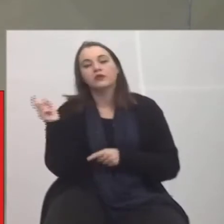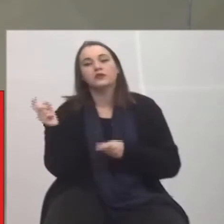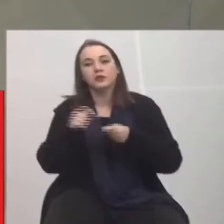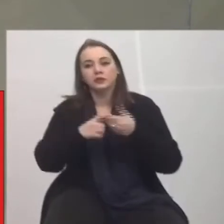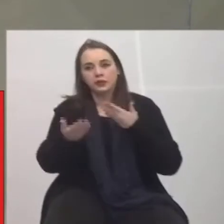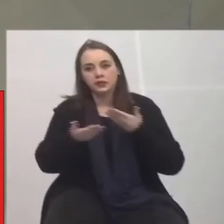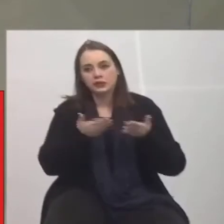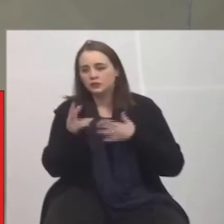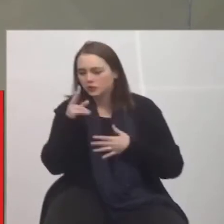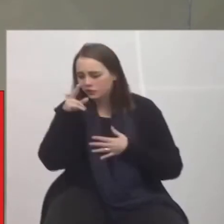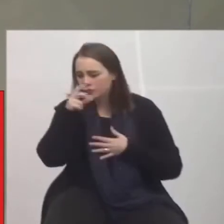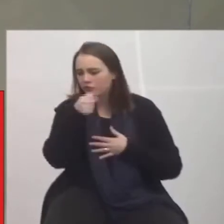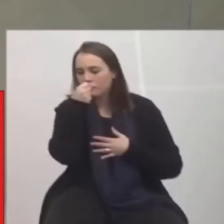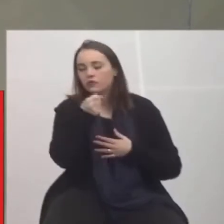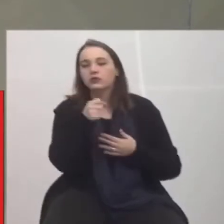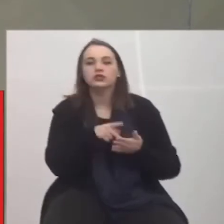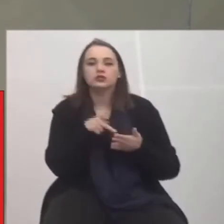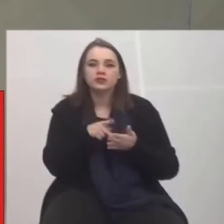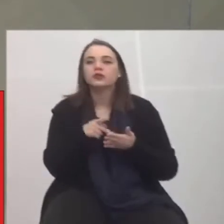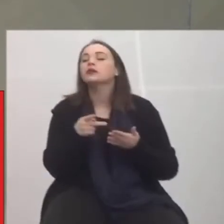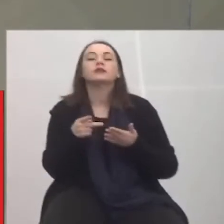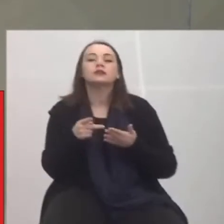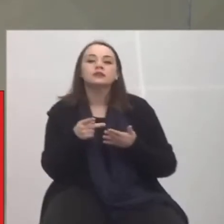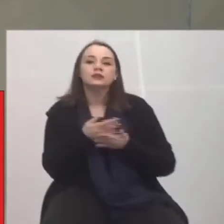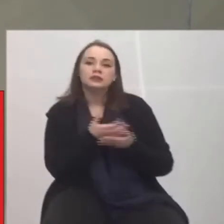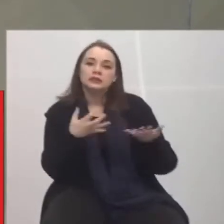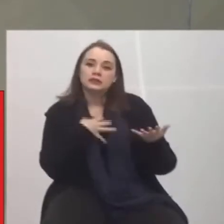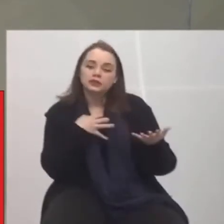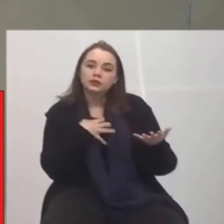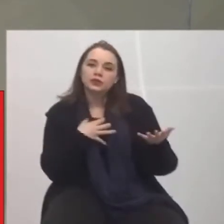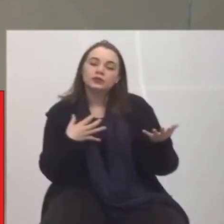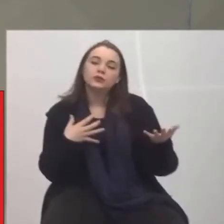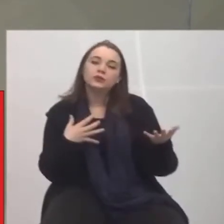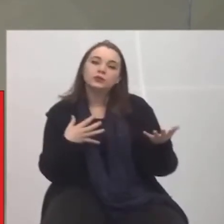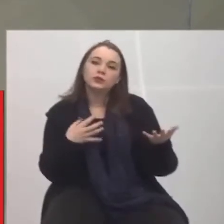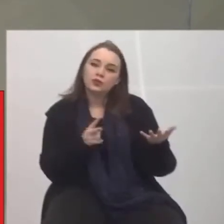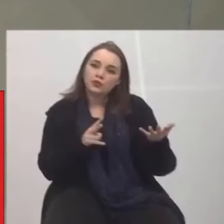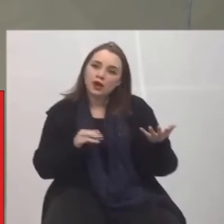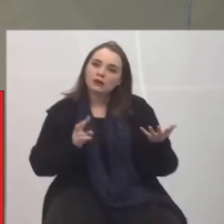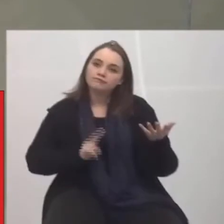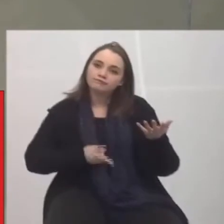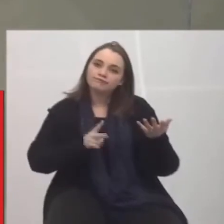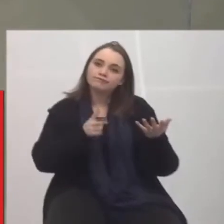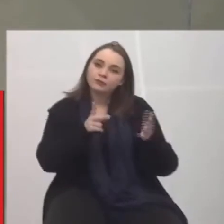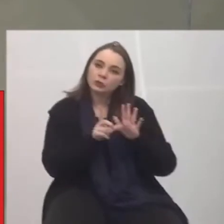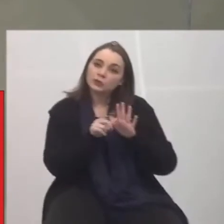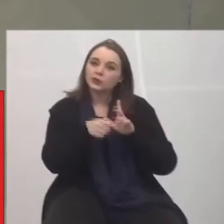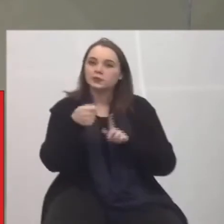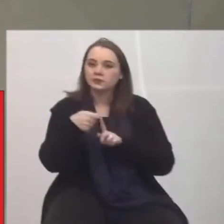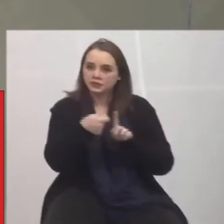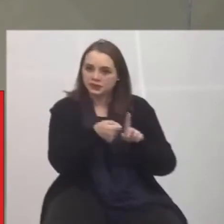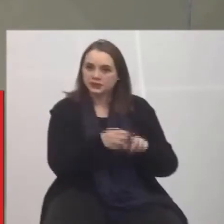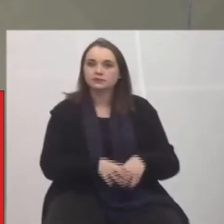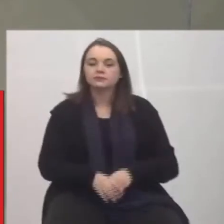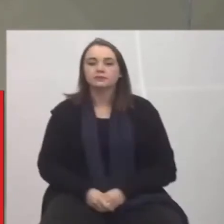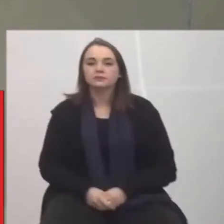bem forte e é assim que vai se seguir nos próximos meses, tá?